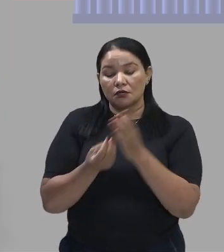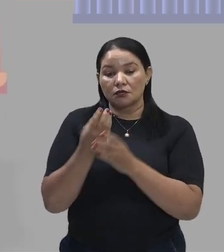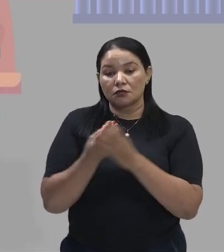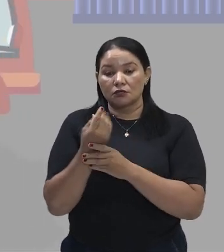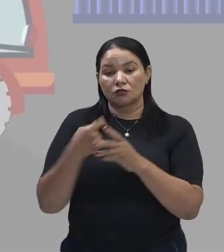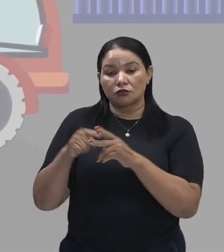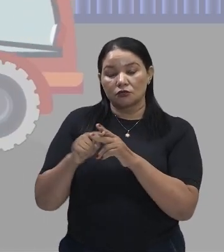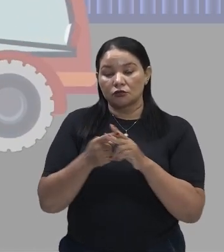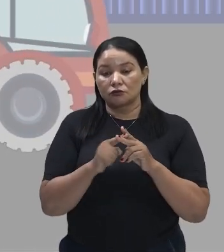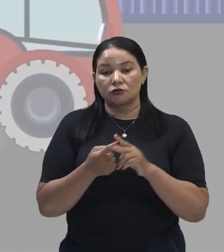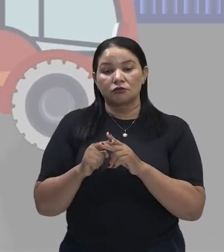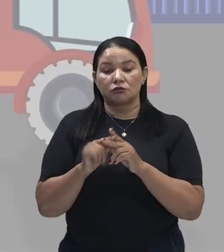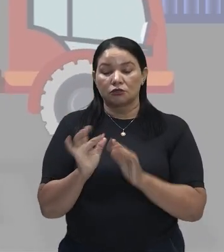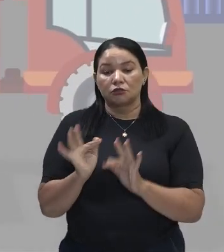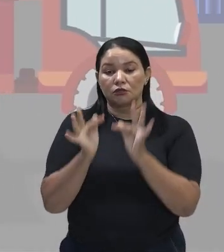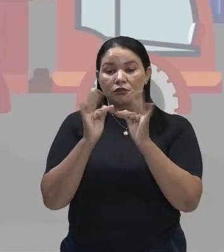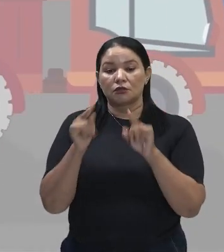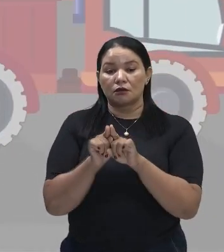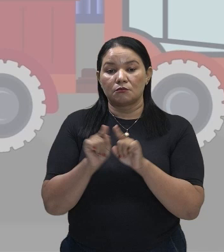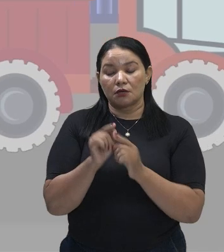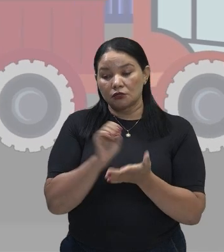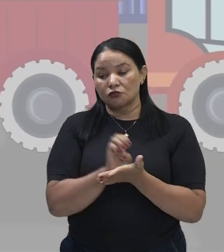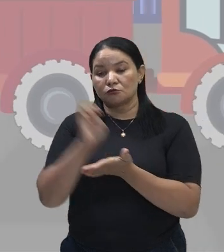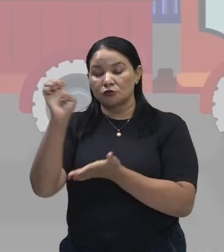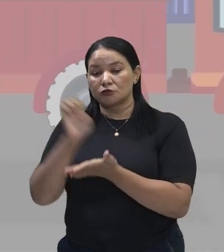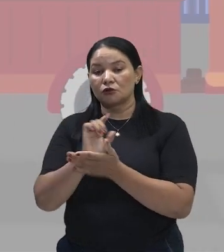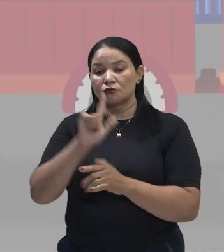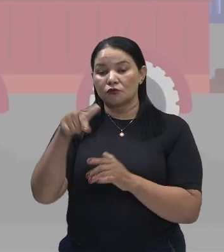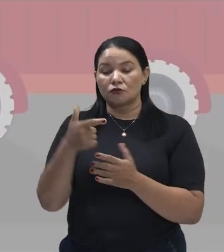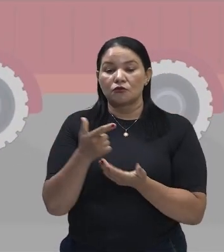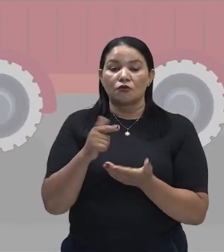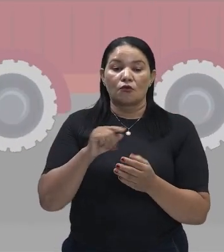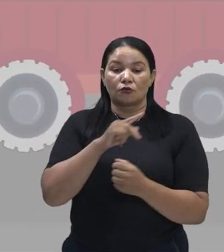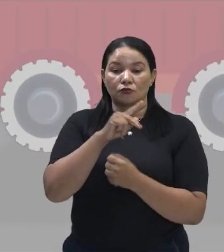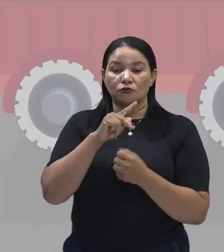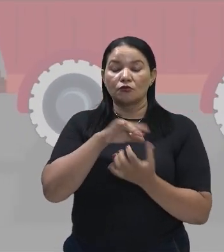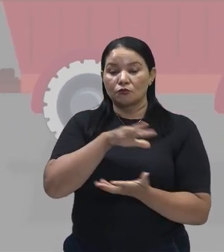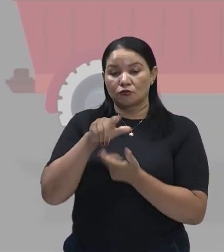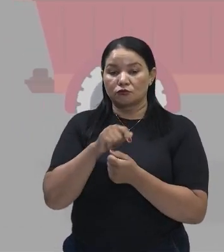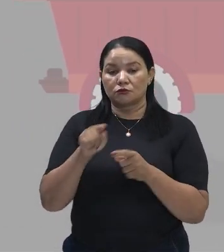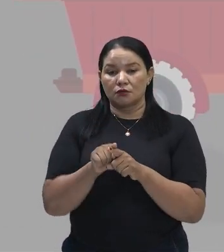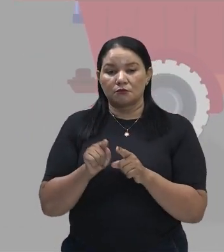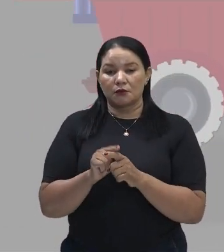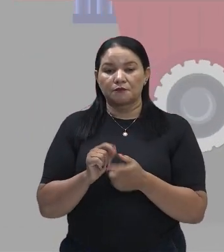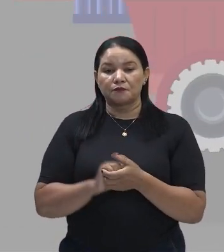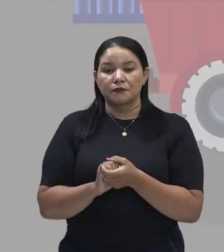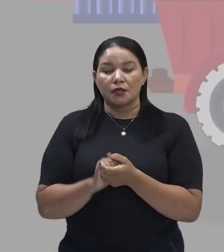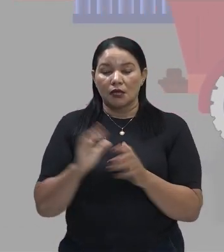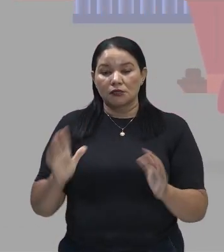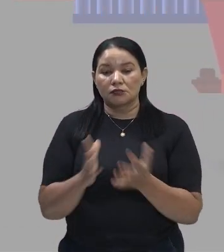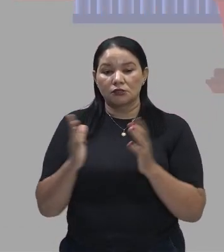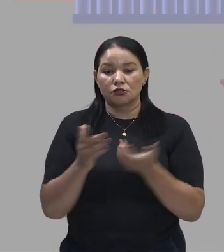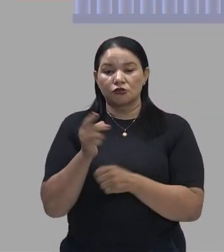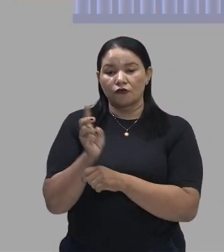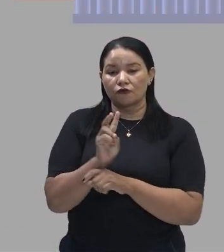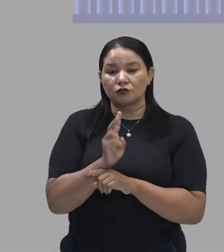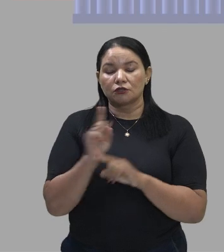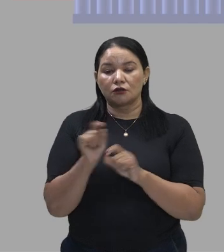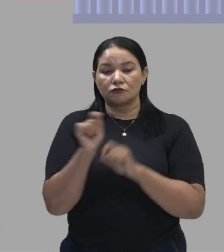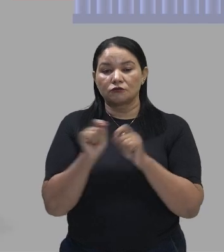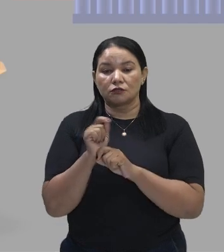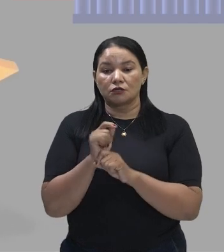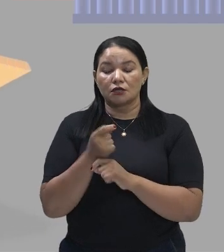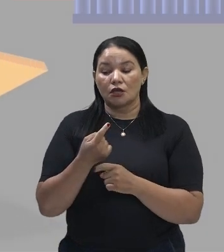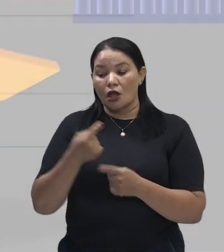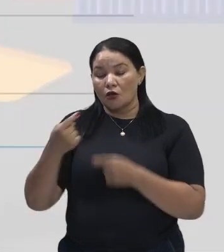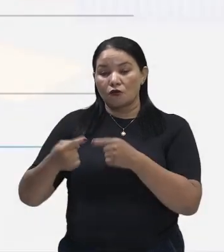e exportá-los para outras partes do Brasil e do mundo. O incentivo fiscal reduz os custos e torna a região competitiva no